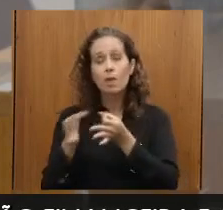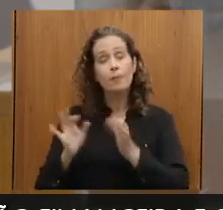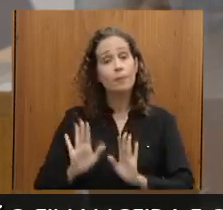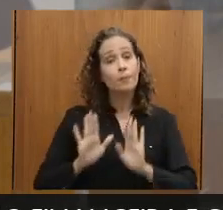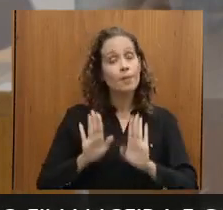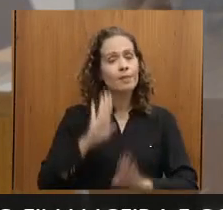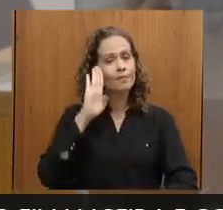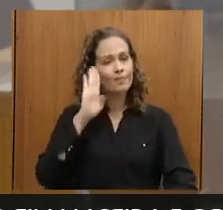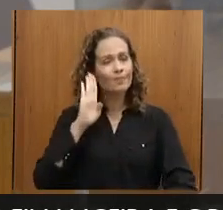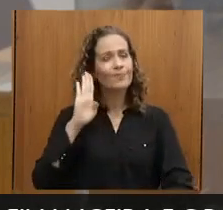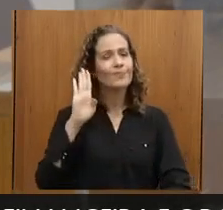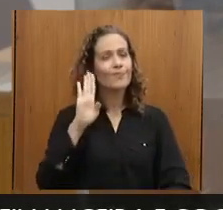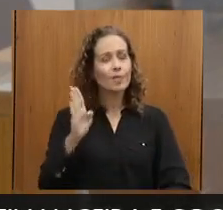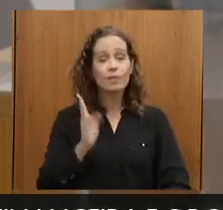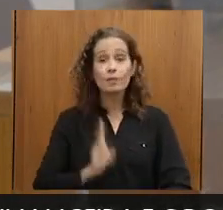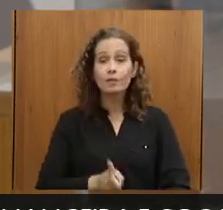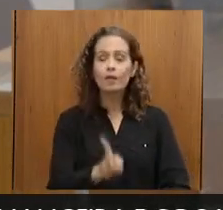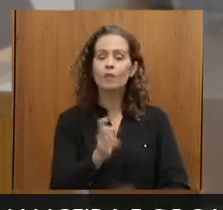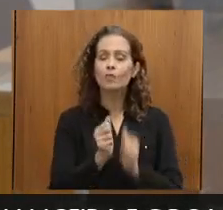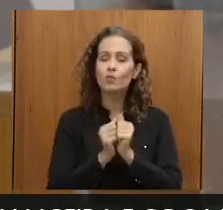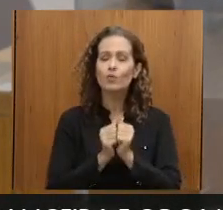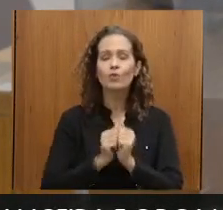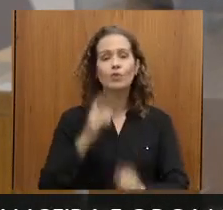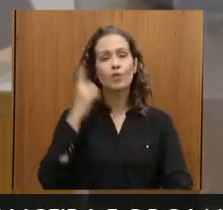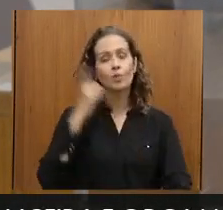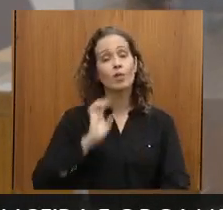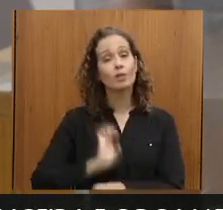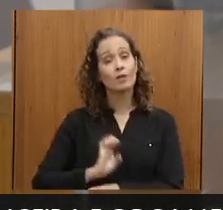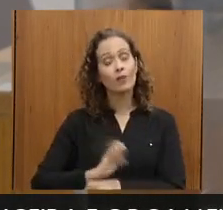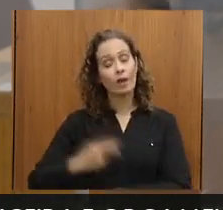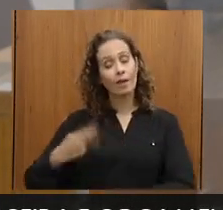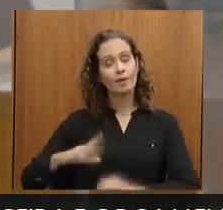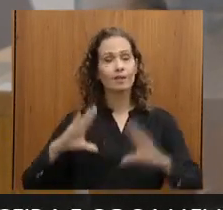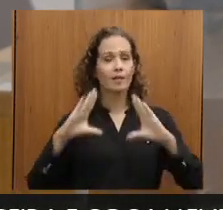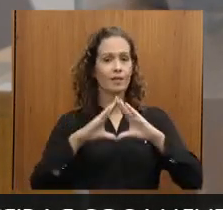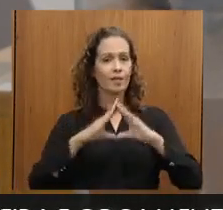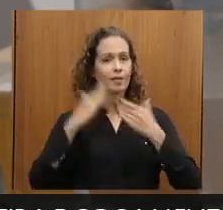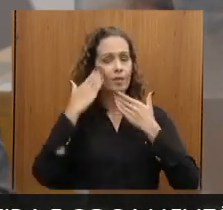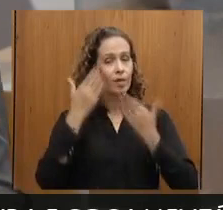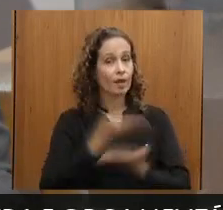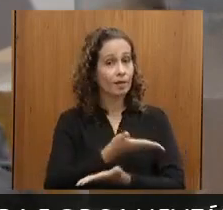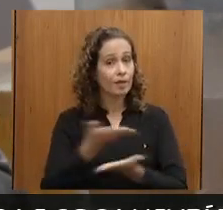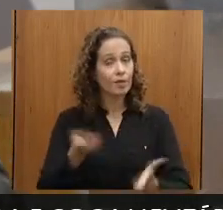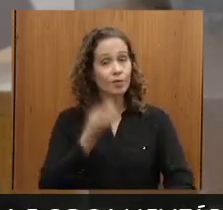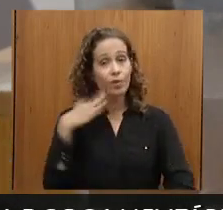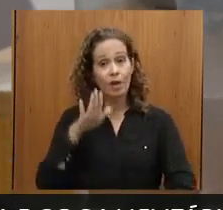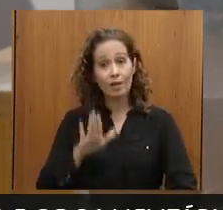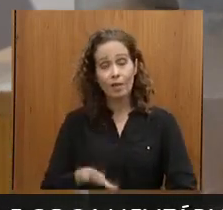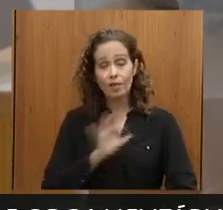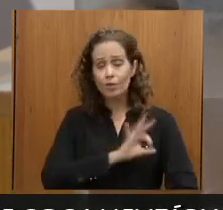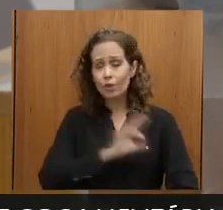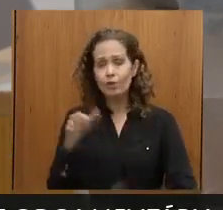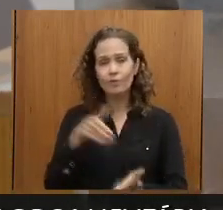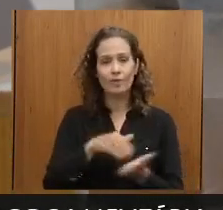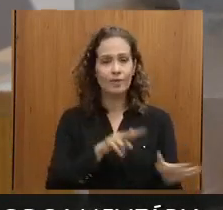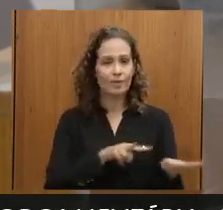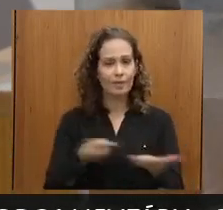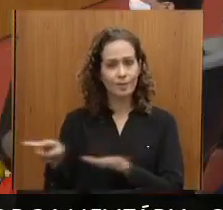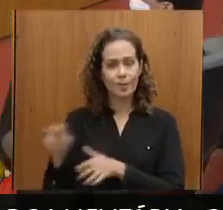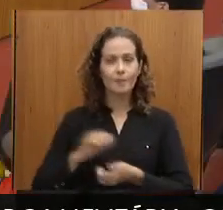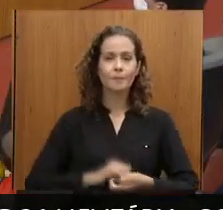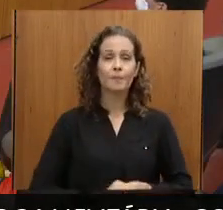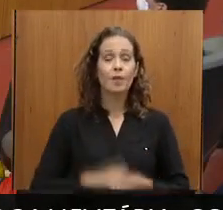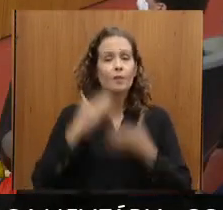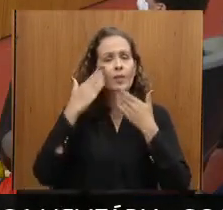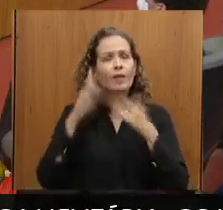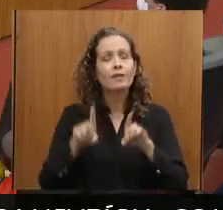principalmente sempre ao lado dos deputados estaduais aqui da Assembleia Legislativa. Muito obrigado a todos, boa tarde, um ótimo final de semana. Obrigada